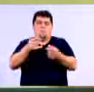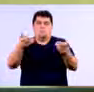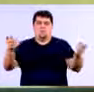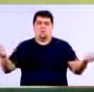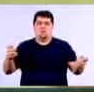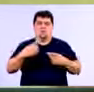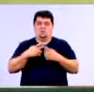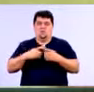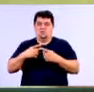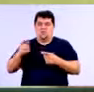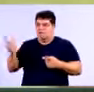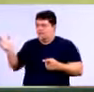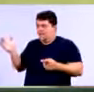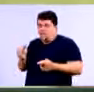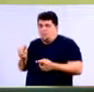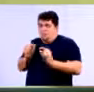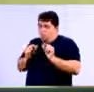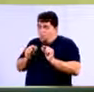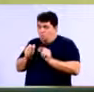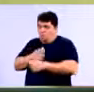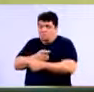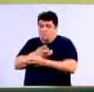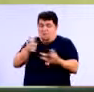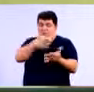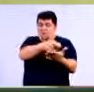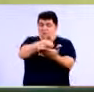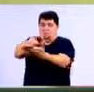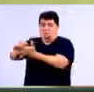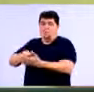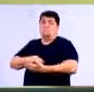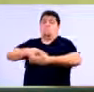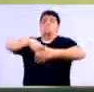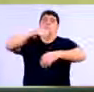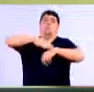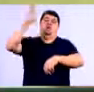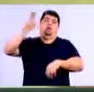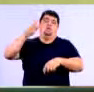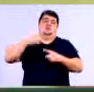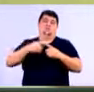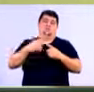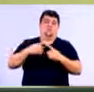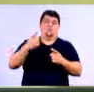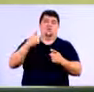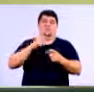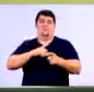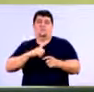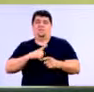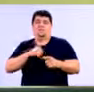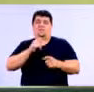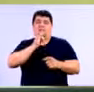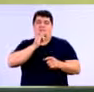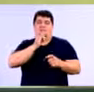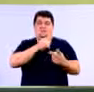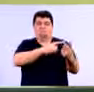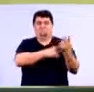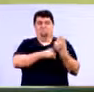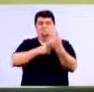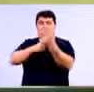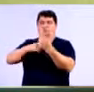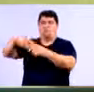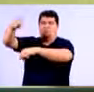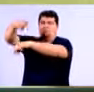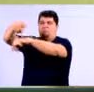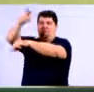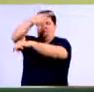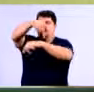arrecada. No passado, o Brasil financiou suas despesas maiores do que suas receitas com a aquisição de empréstimos internacionais,